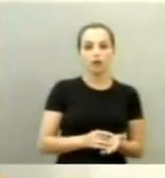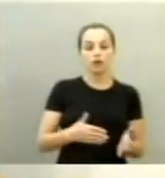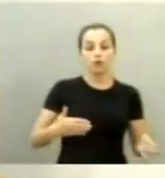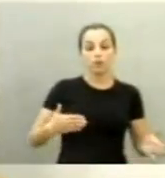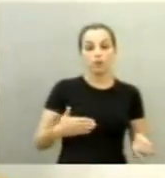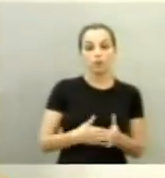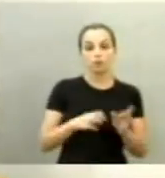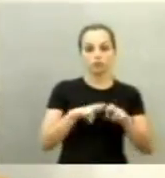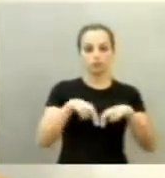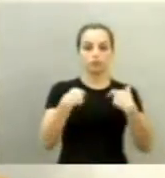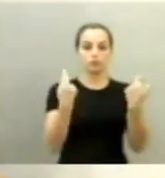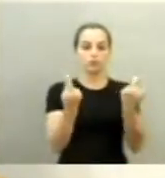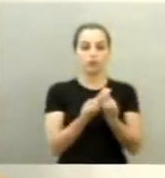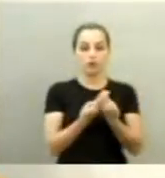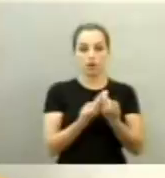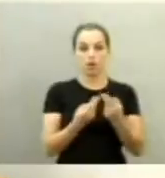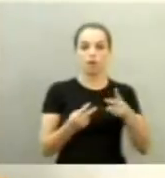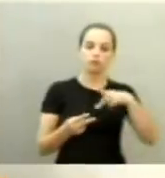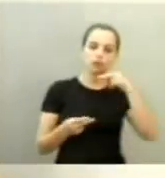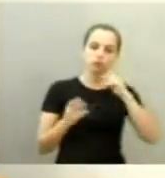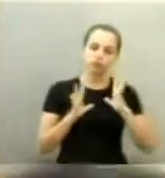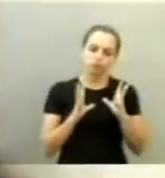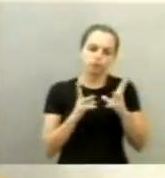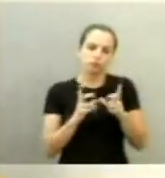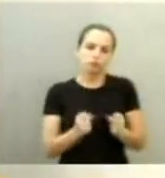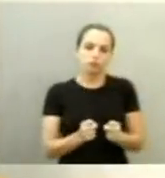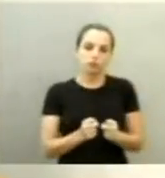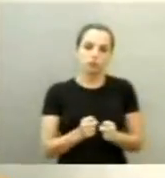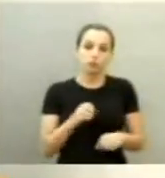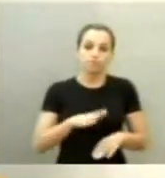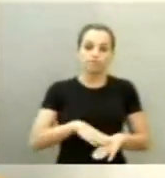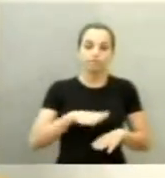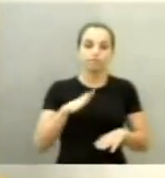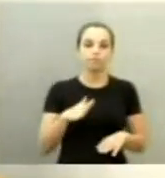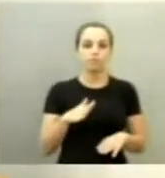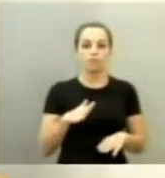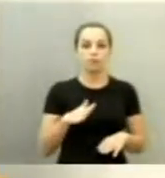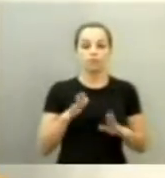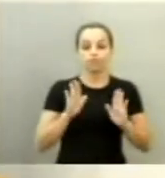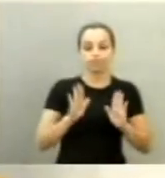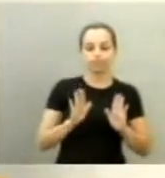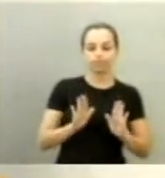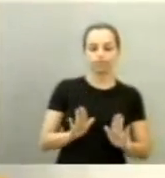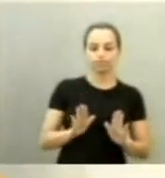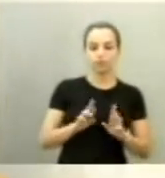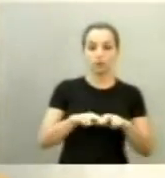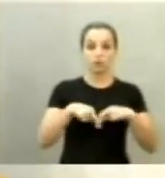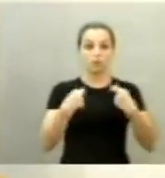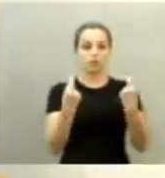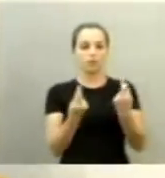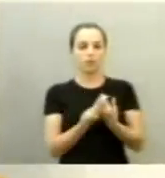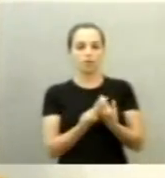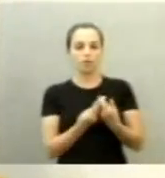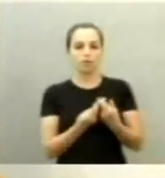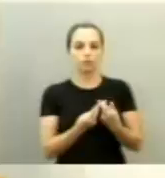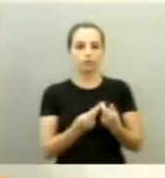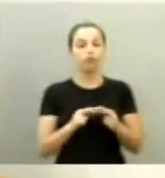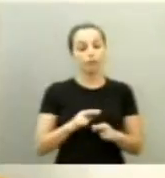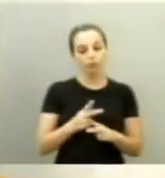a gente parabeniza aqui a todos os vereadores, todos os que contribuíram, mas foi uma sessão, assim, para mim, atípica,